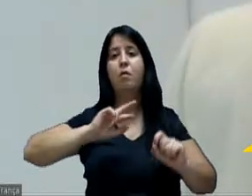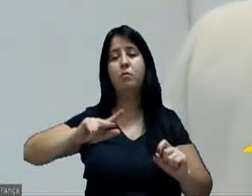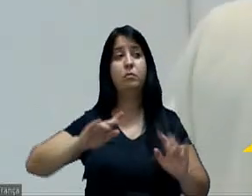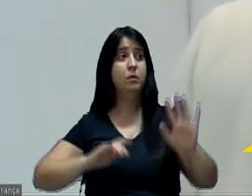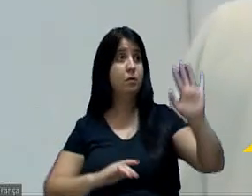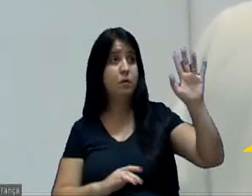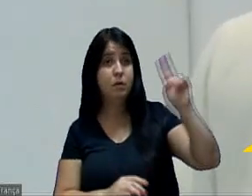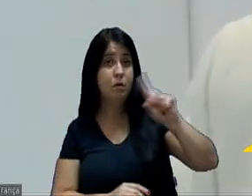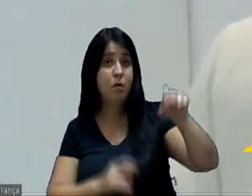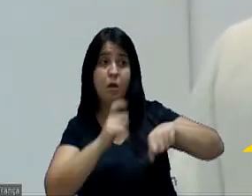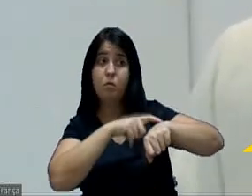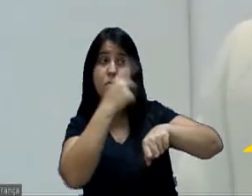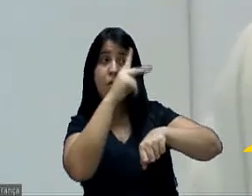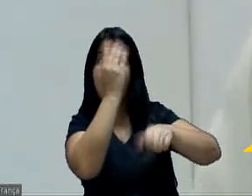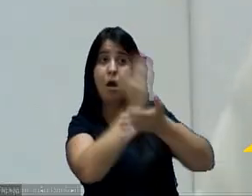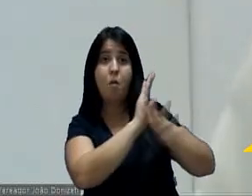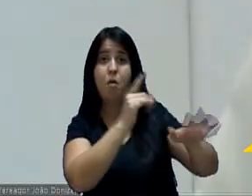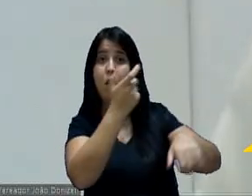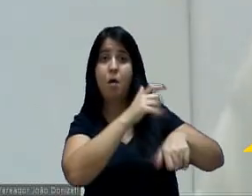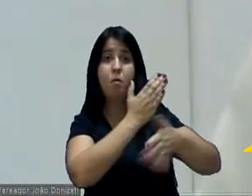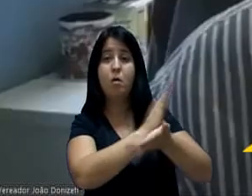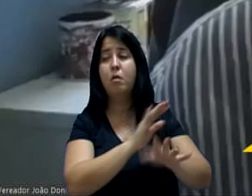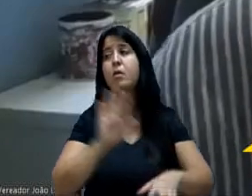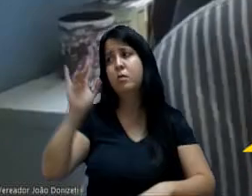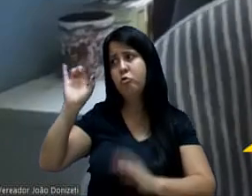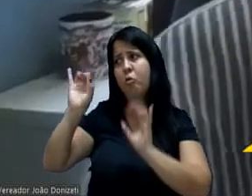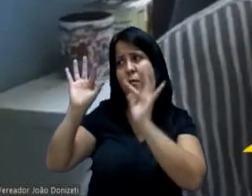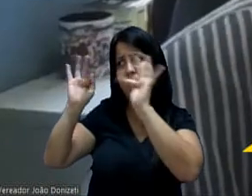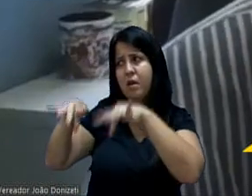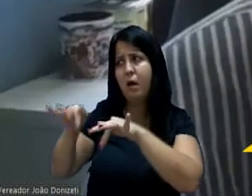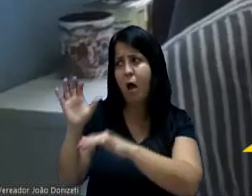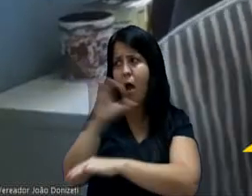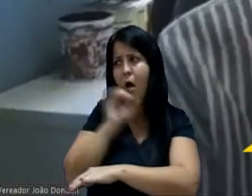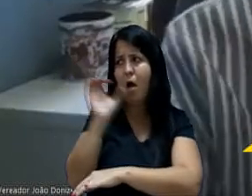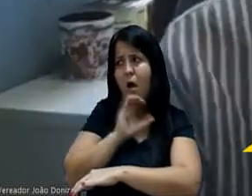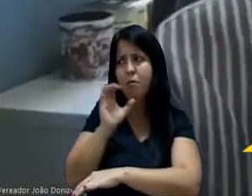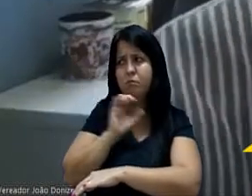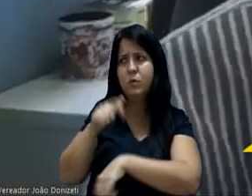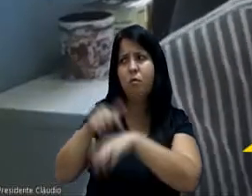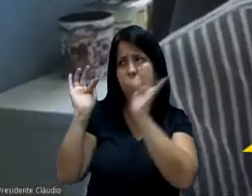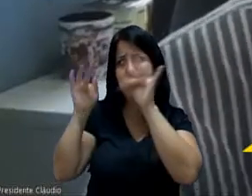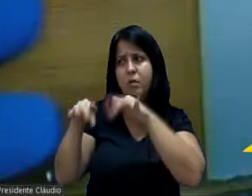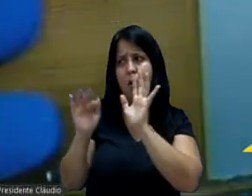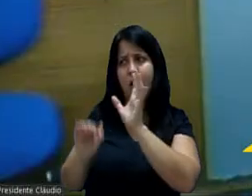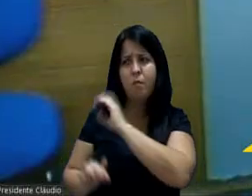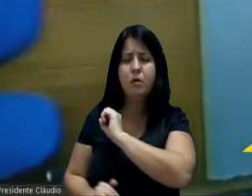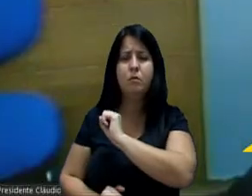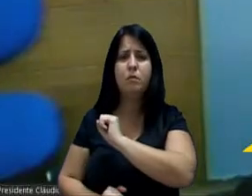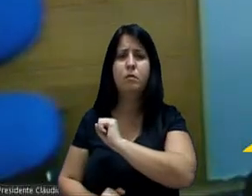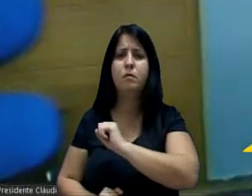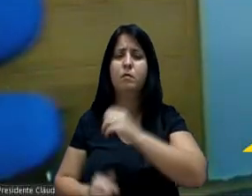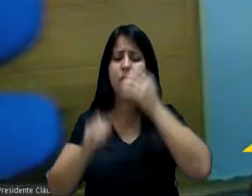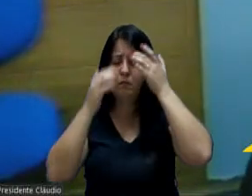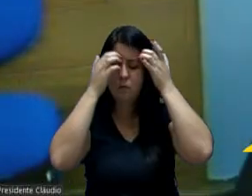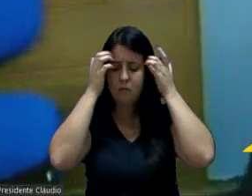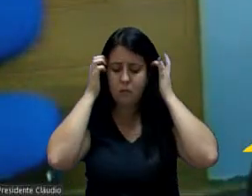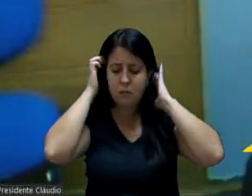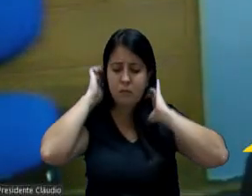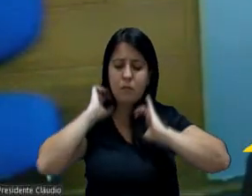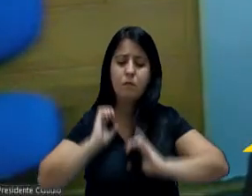Joãozinho aí, presidente, acabou o tempo. Eu só para poder finalizar, vereador, para poder colocar minha posição em parte com Vossa Excelência. Nós estamos